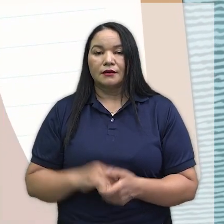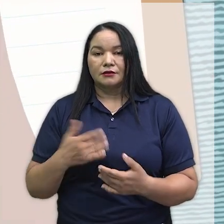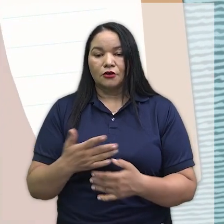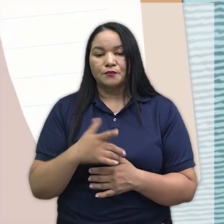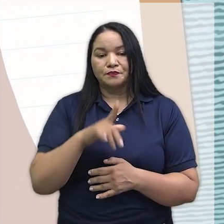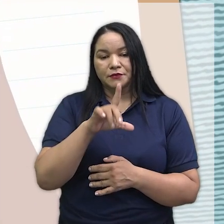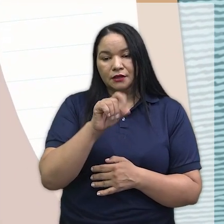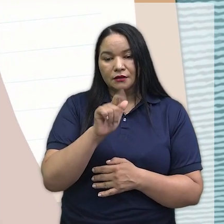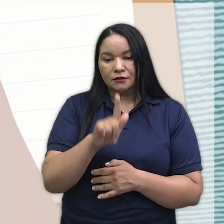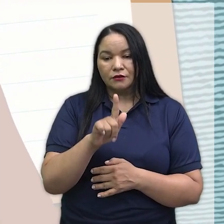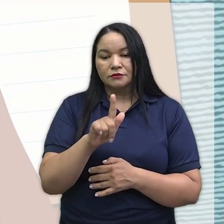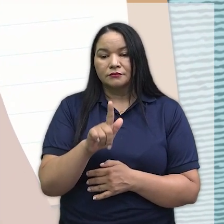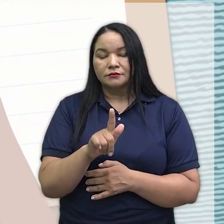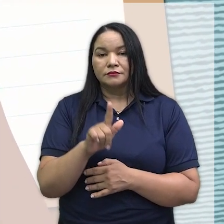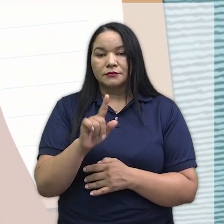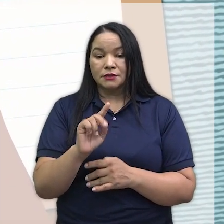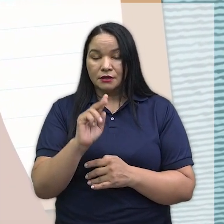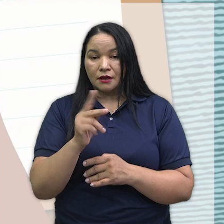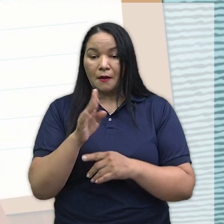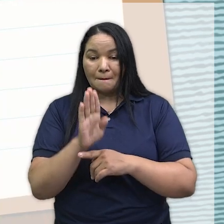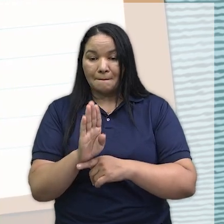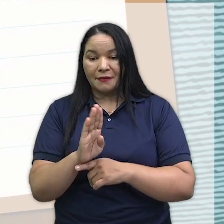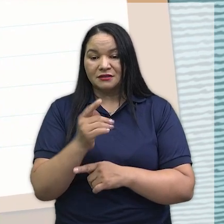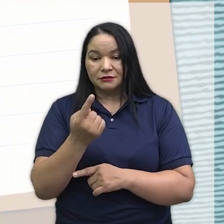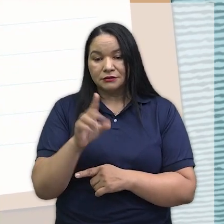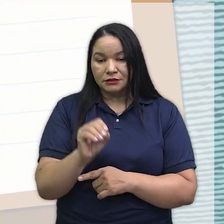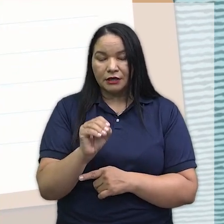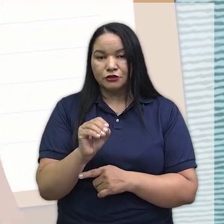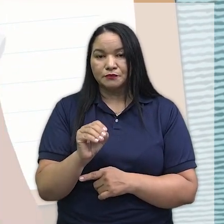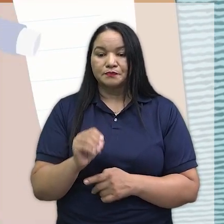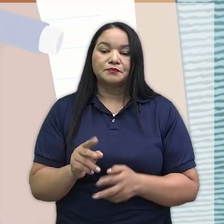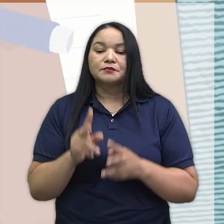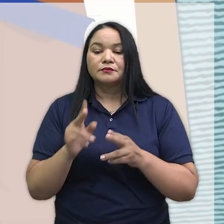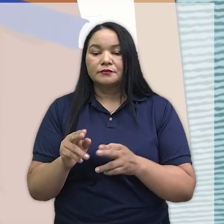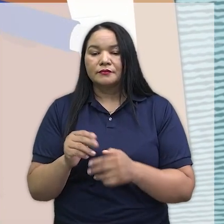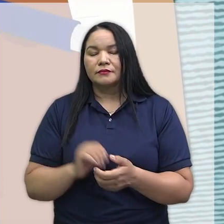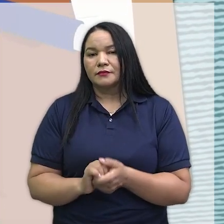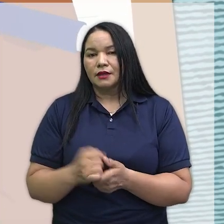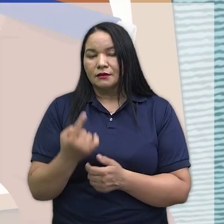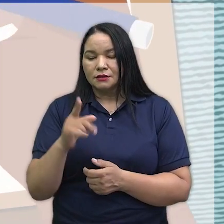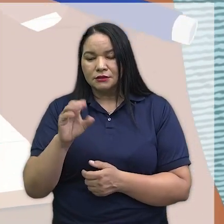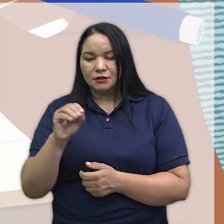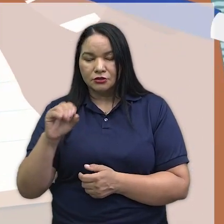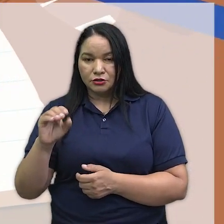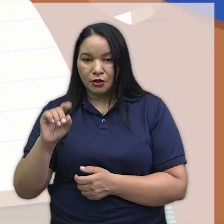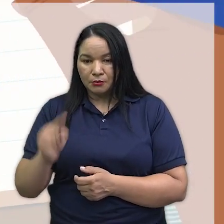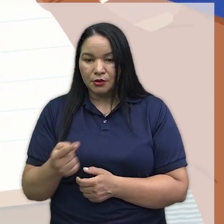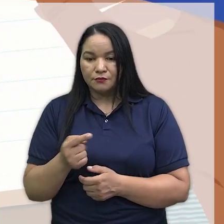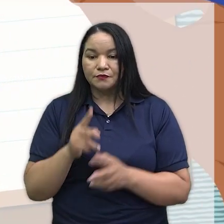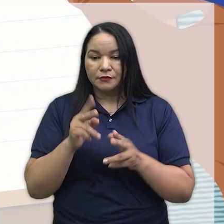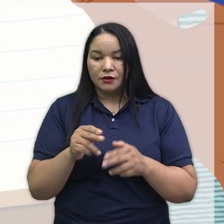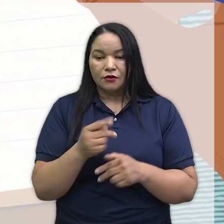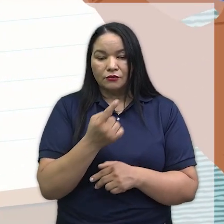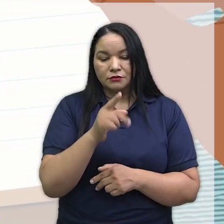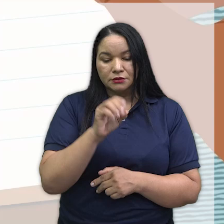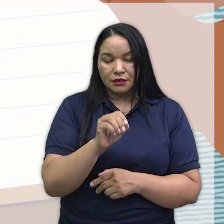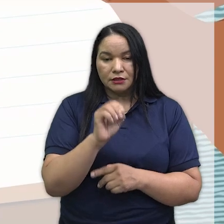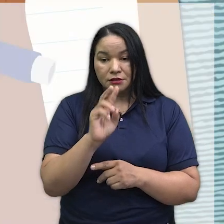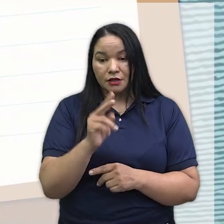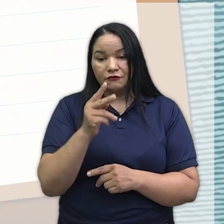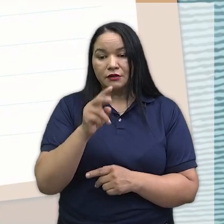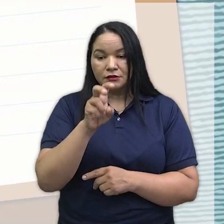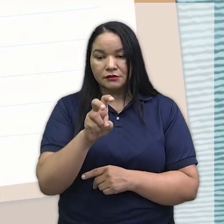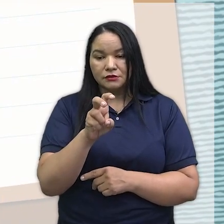Log de 100.000 na base 10. Sabemos que 100.000 é igual a 10 elevado a